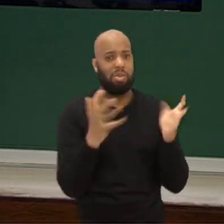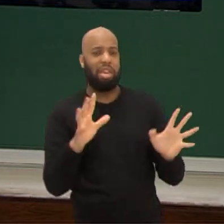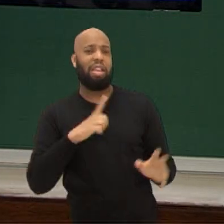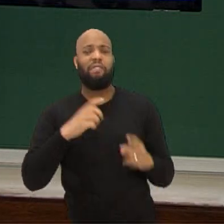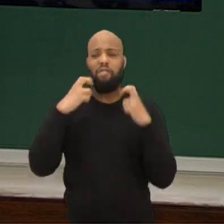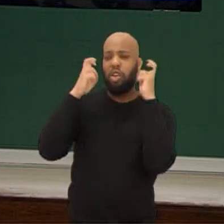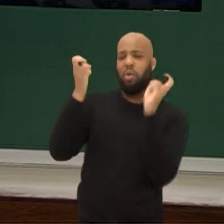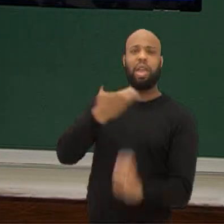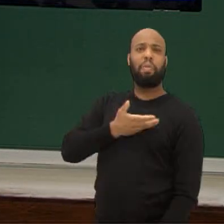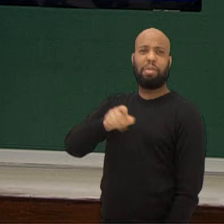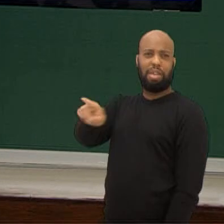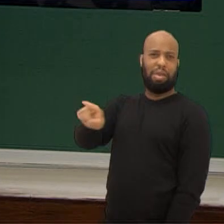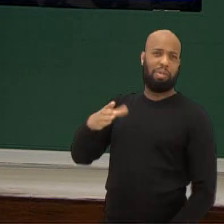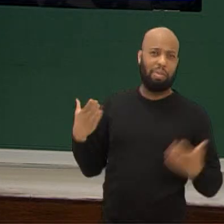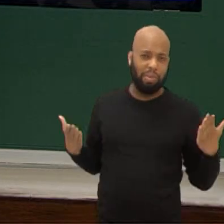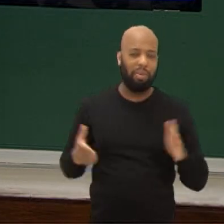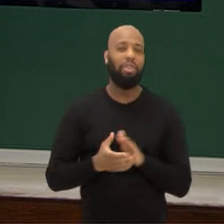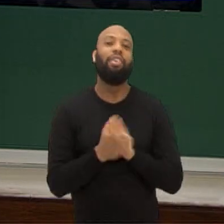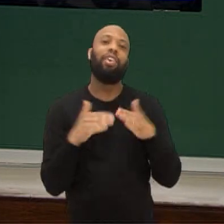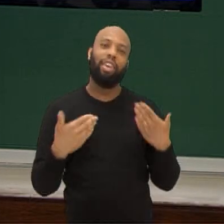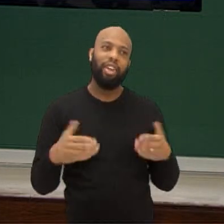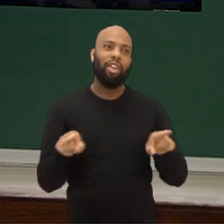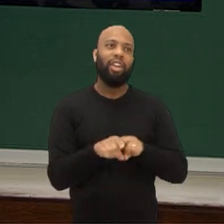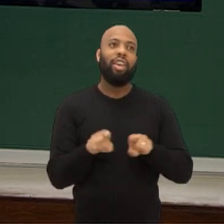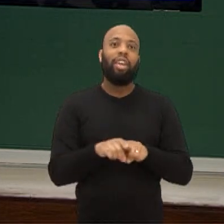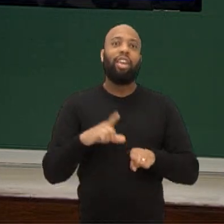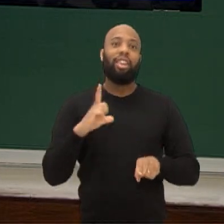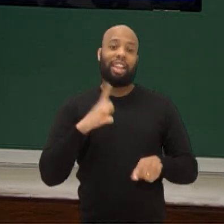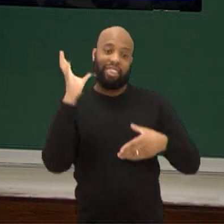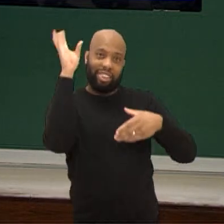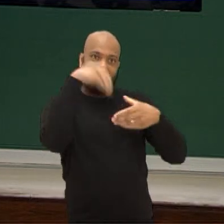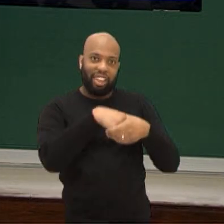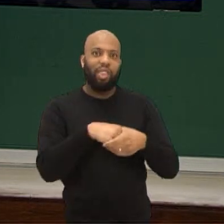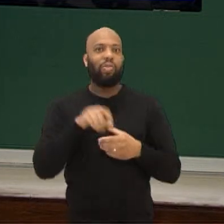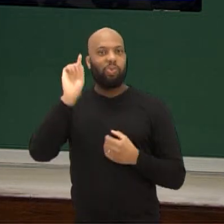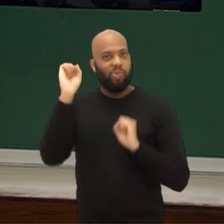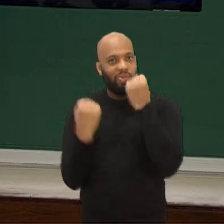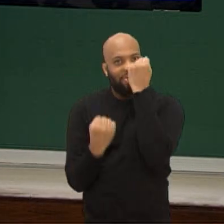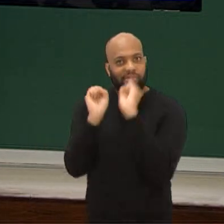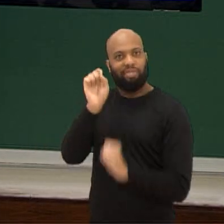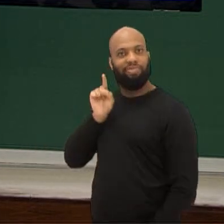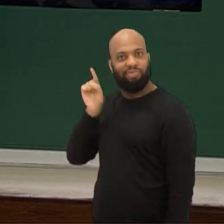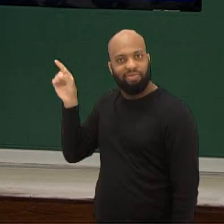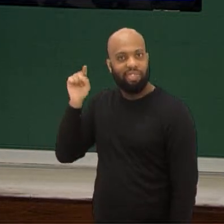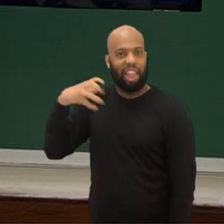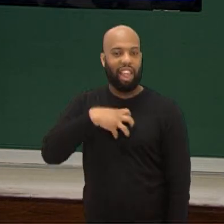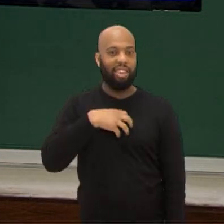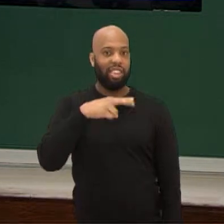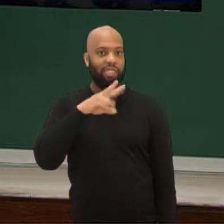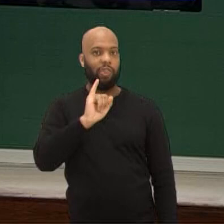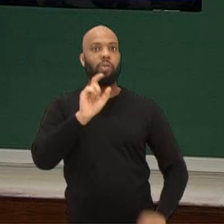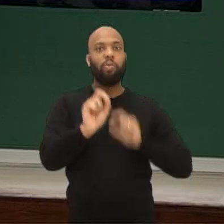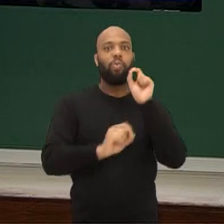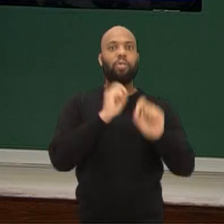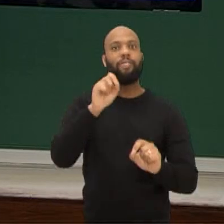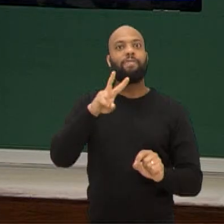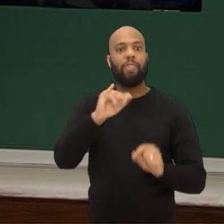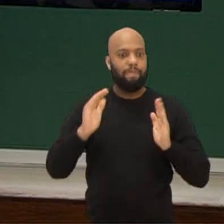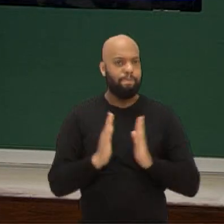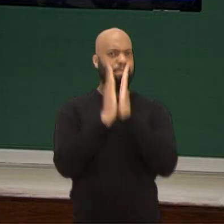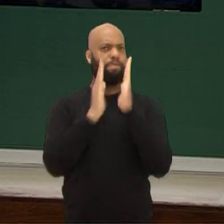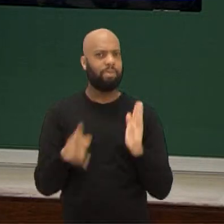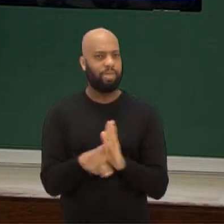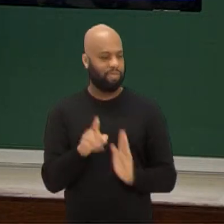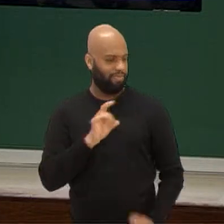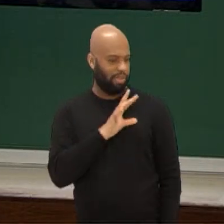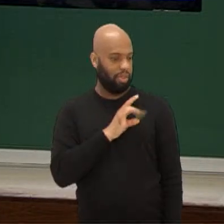fulano, eu tenho vergonha do amigo. Então, nessas práticas, vocês vão estar confrontando esses medos